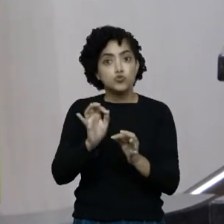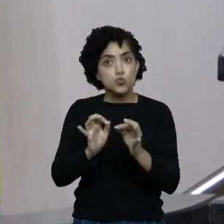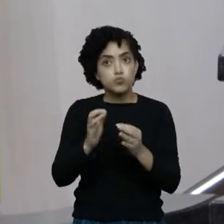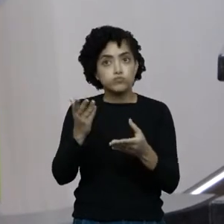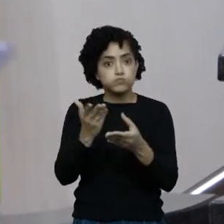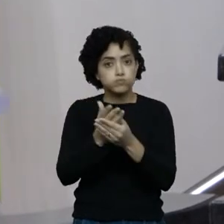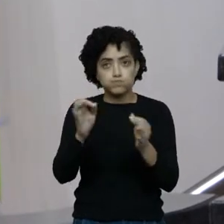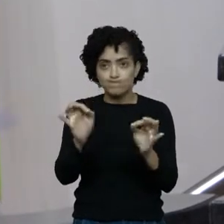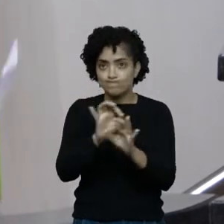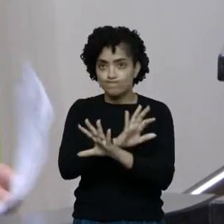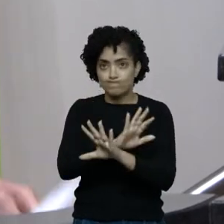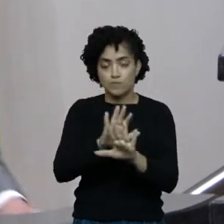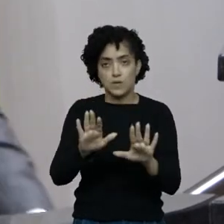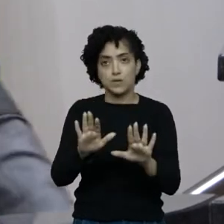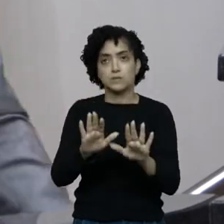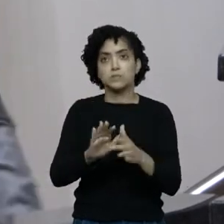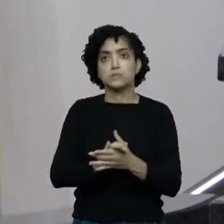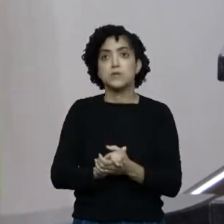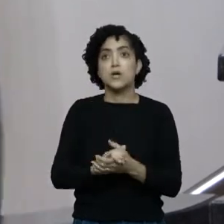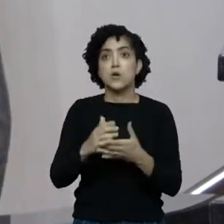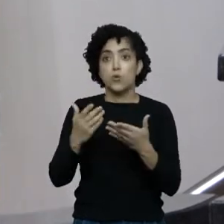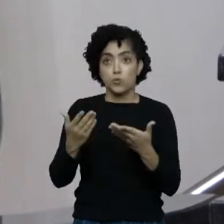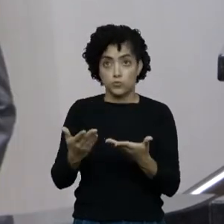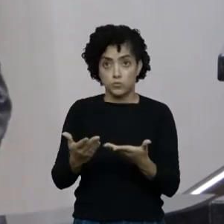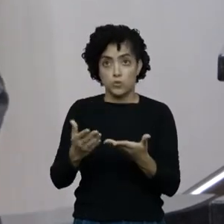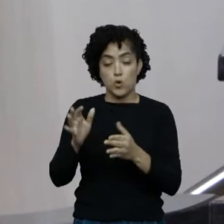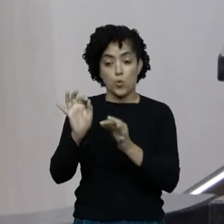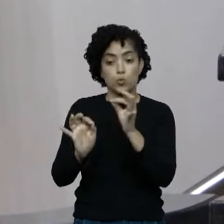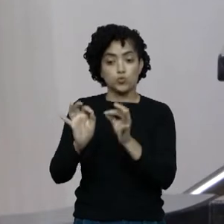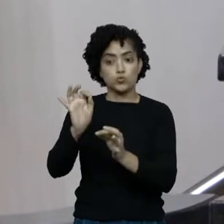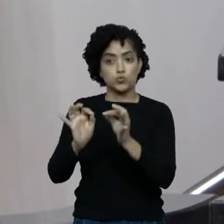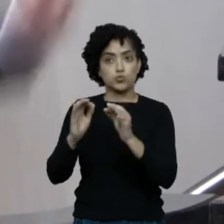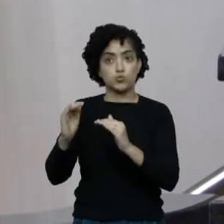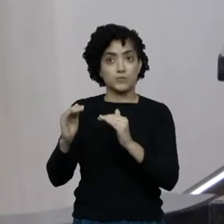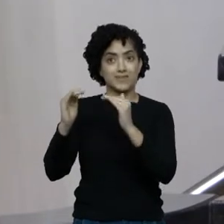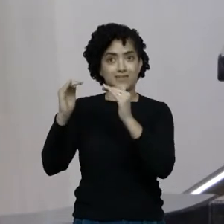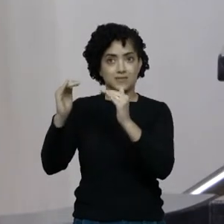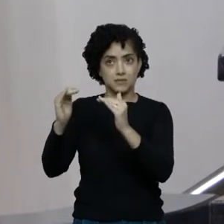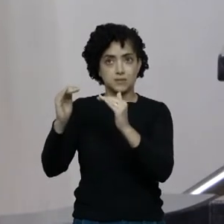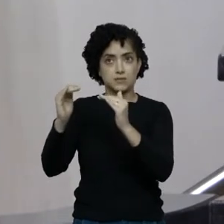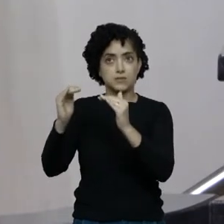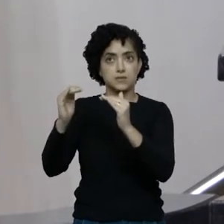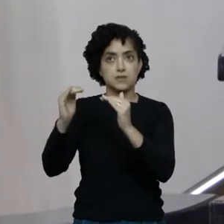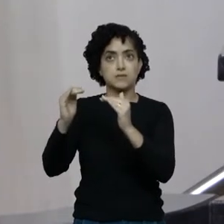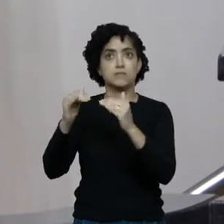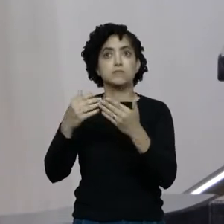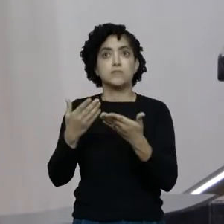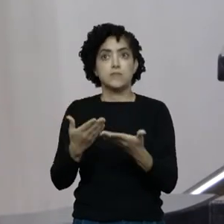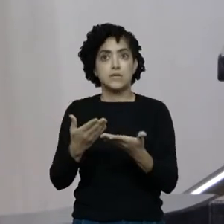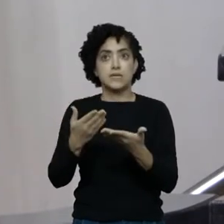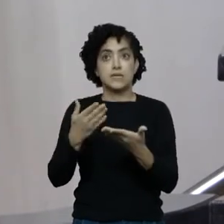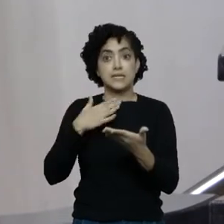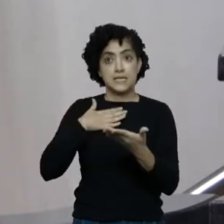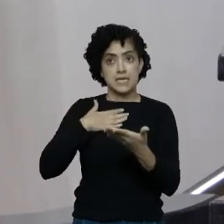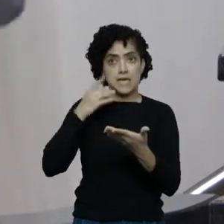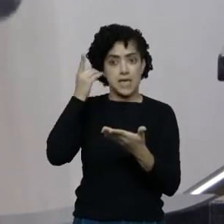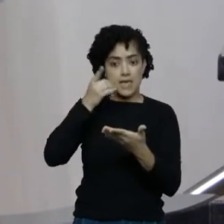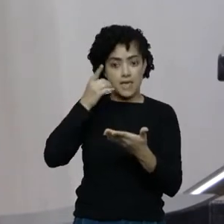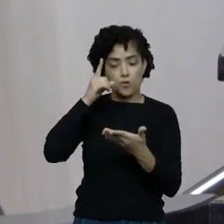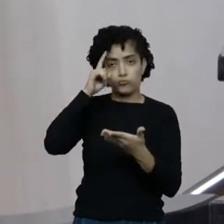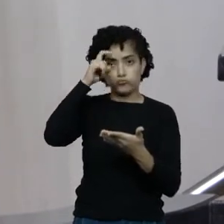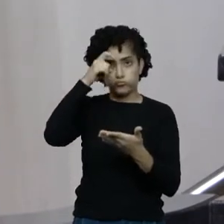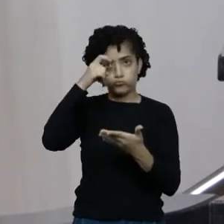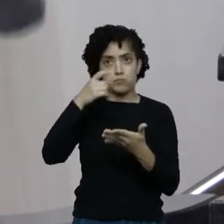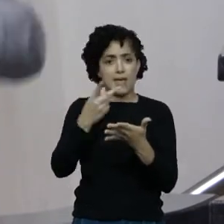processo sem resolução de mérito ou seja o juiz de primeiro grau disse que o deputado Marcos Vieira não cometeu